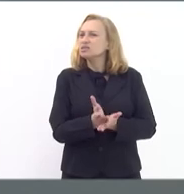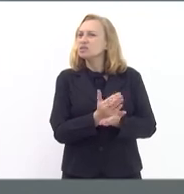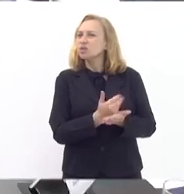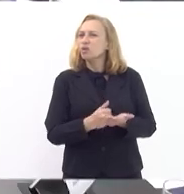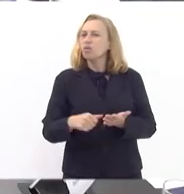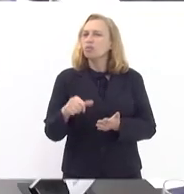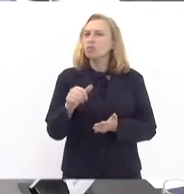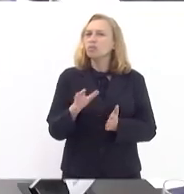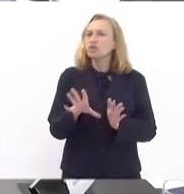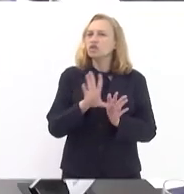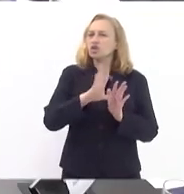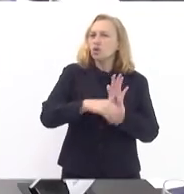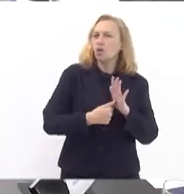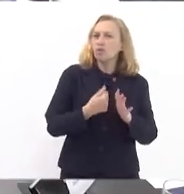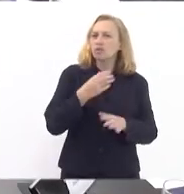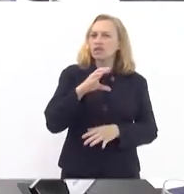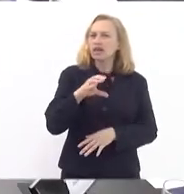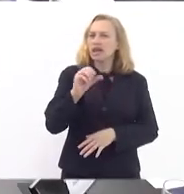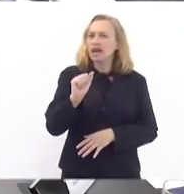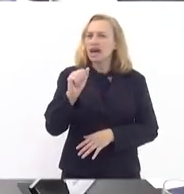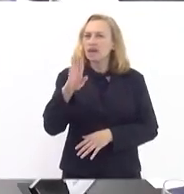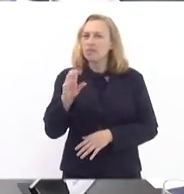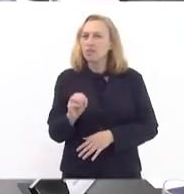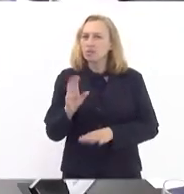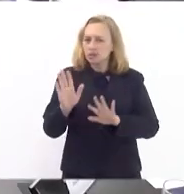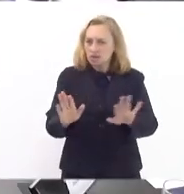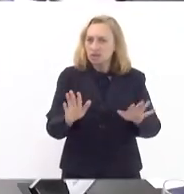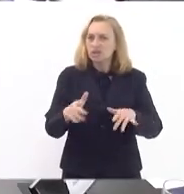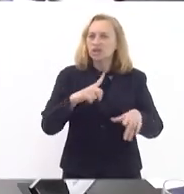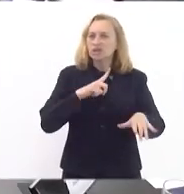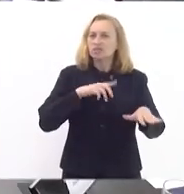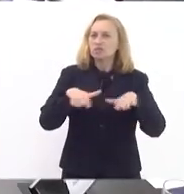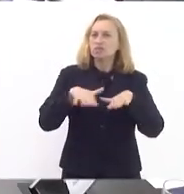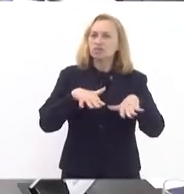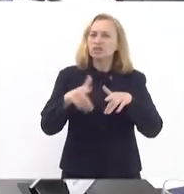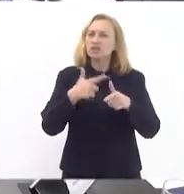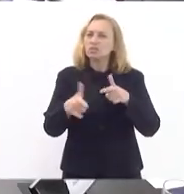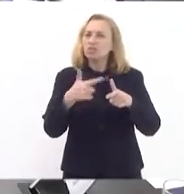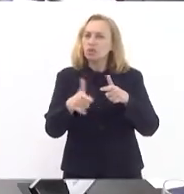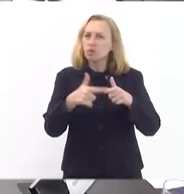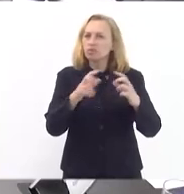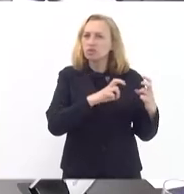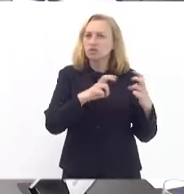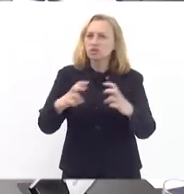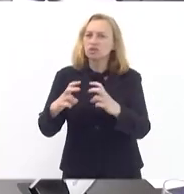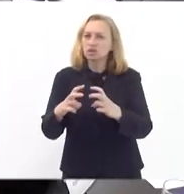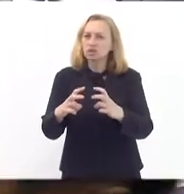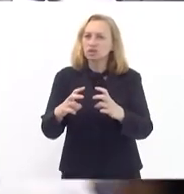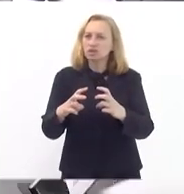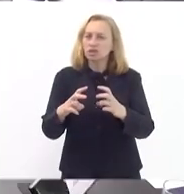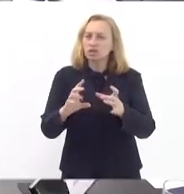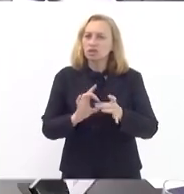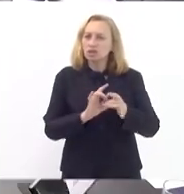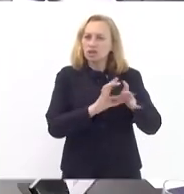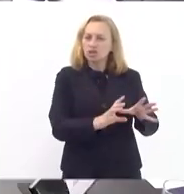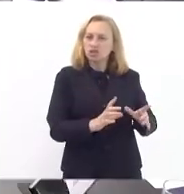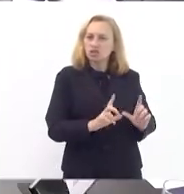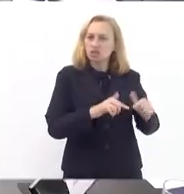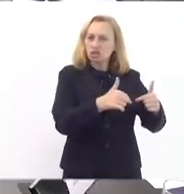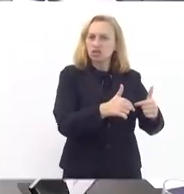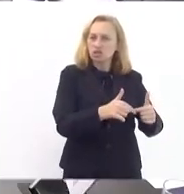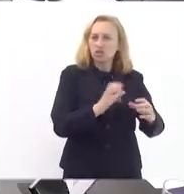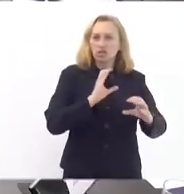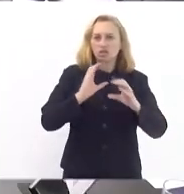questão da o rebento aumente quando a gente tem uma manifestação problema na estação eu acabo lançando mão desse efetivo a gente